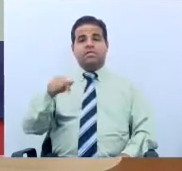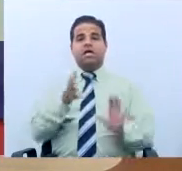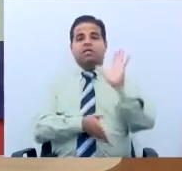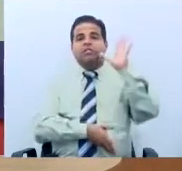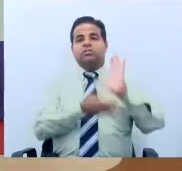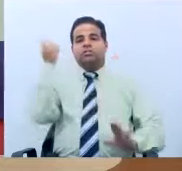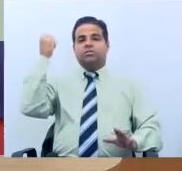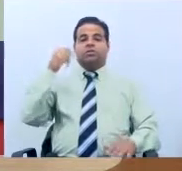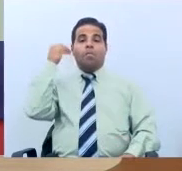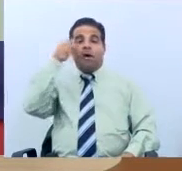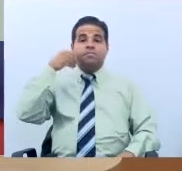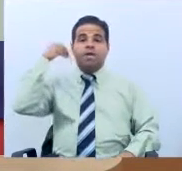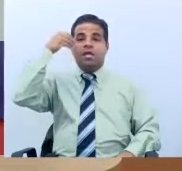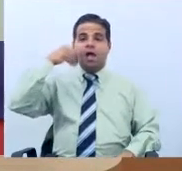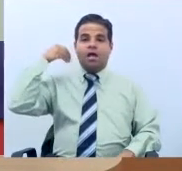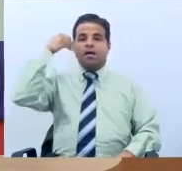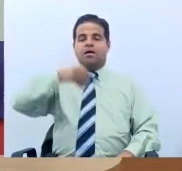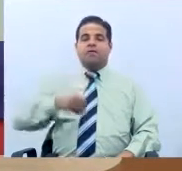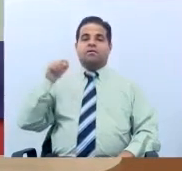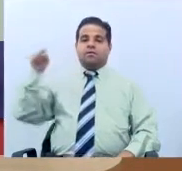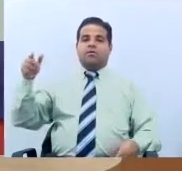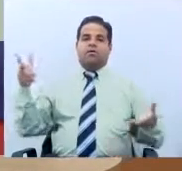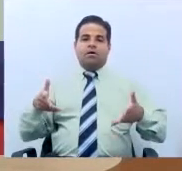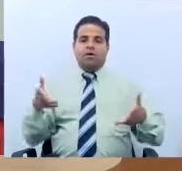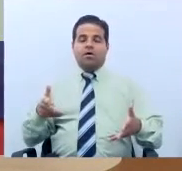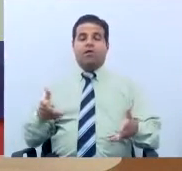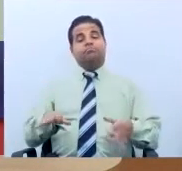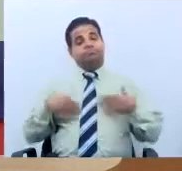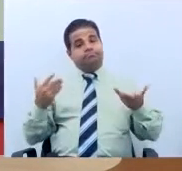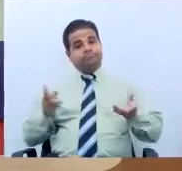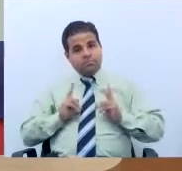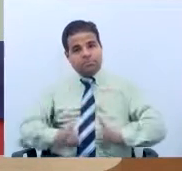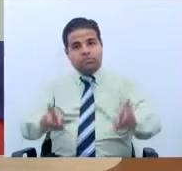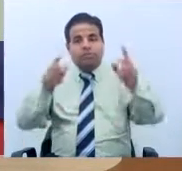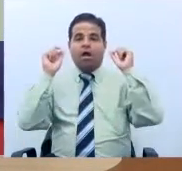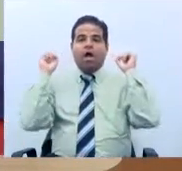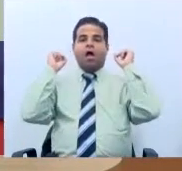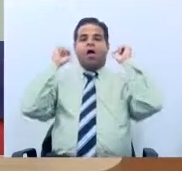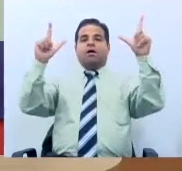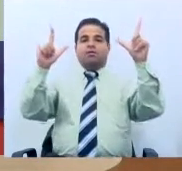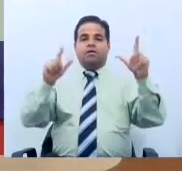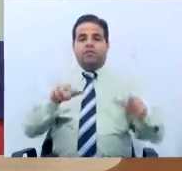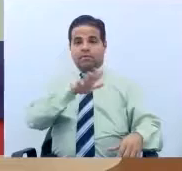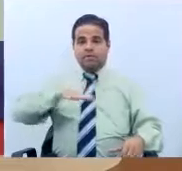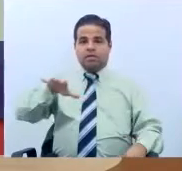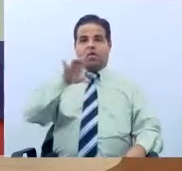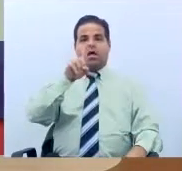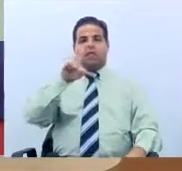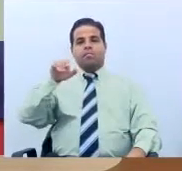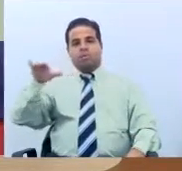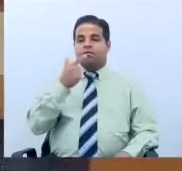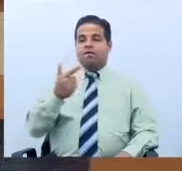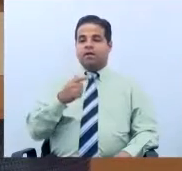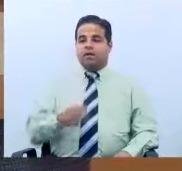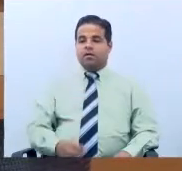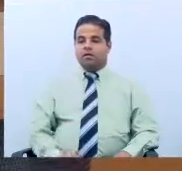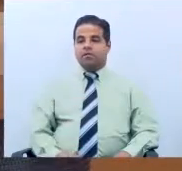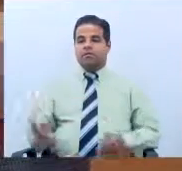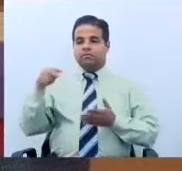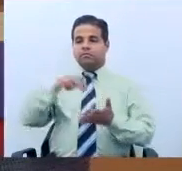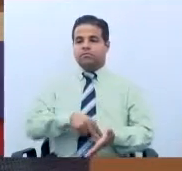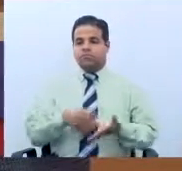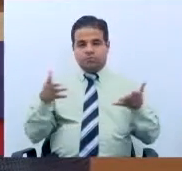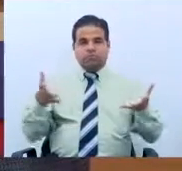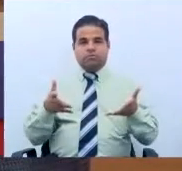tirar uma experiência desse momento e continuarmos atentos para que a democracia não sofra mais. Subir à